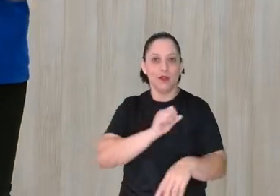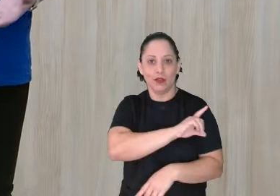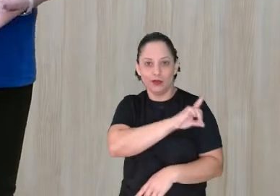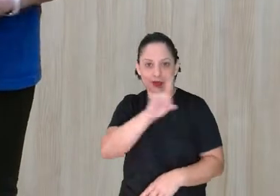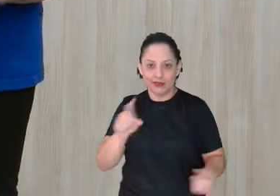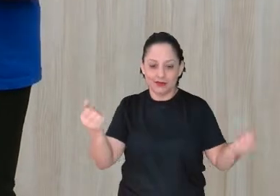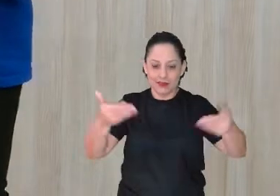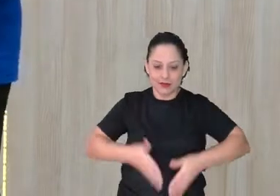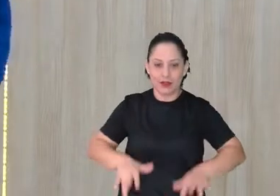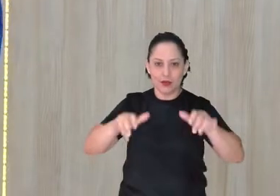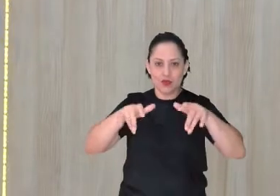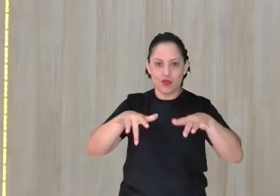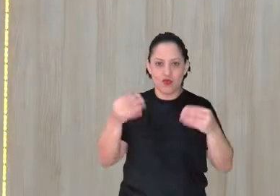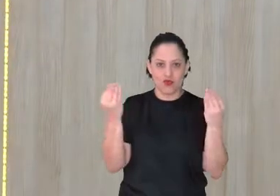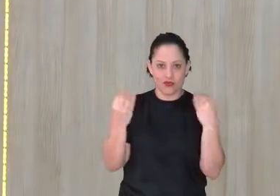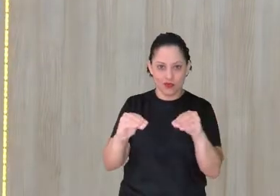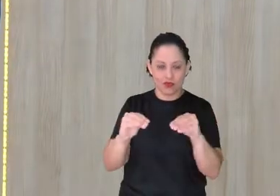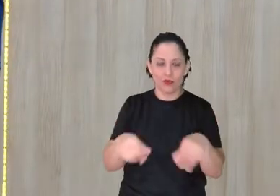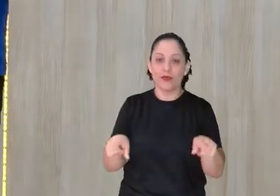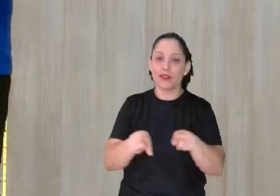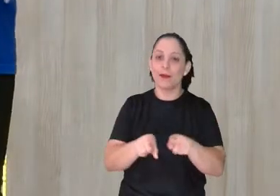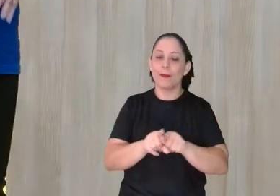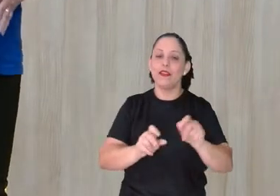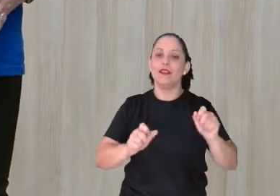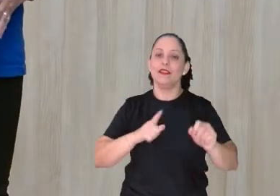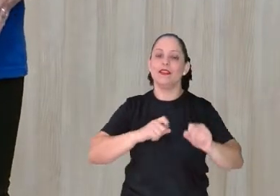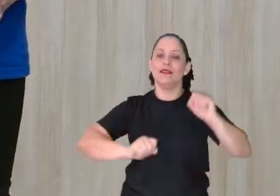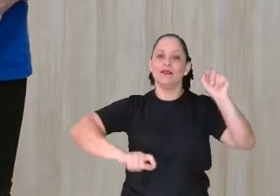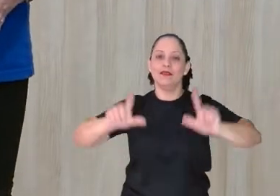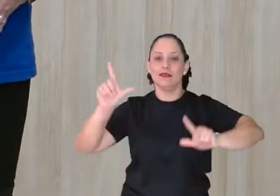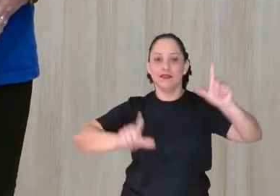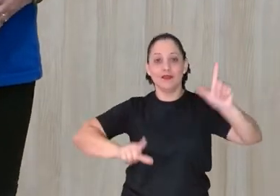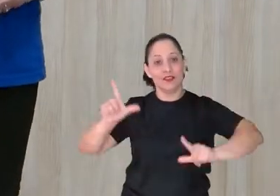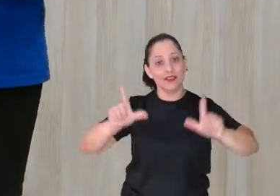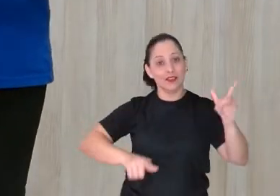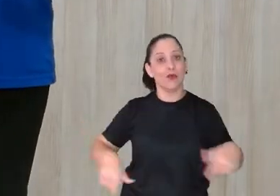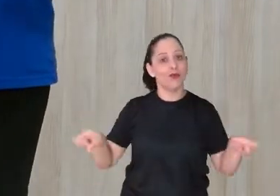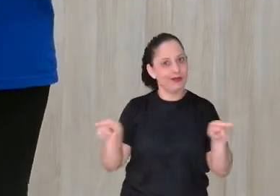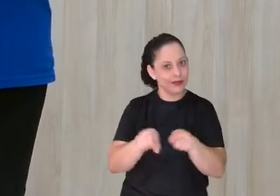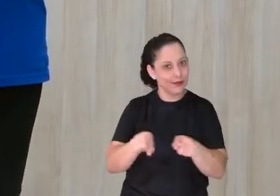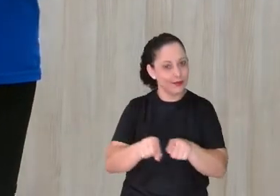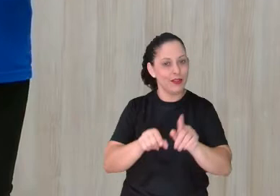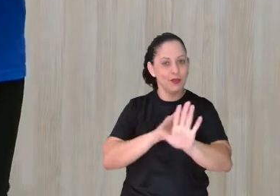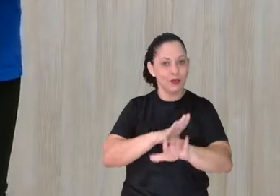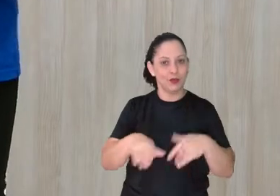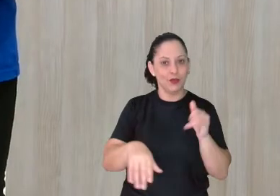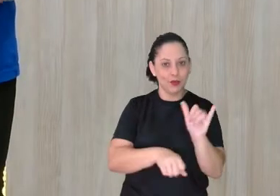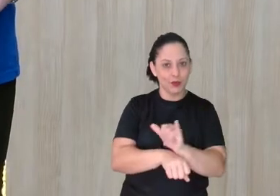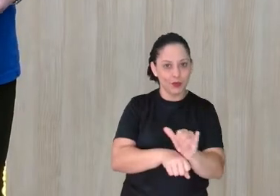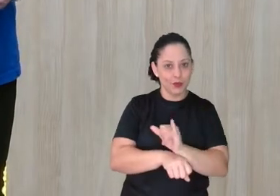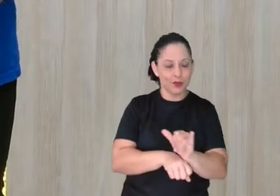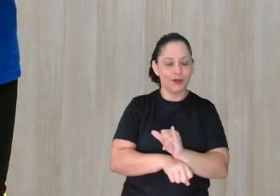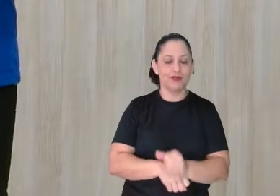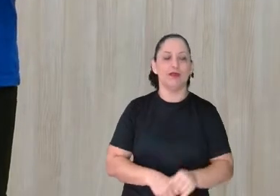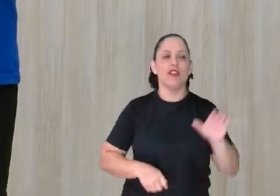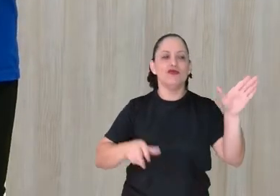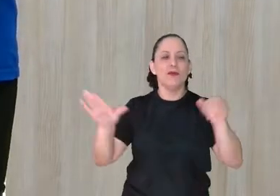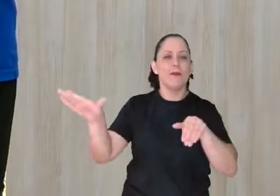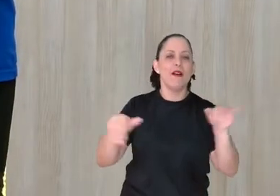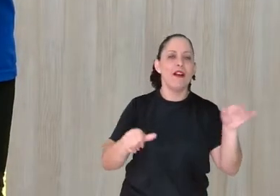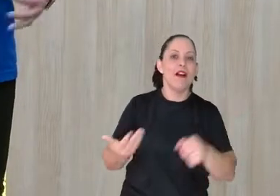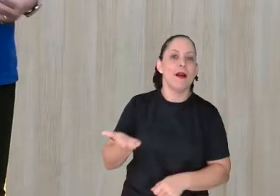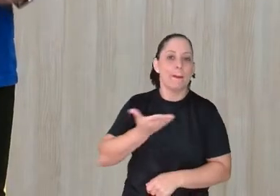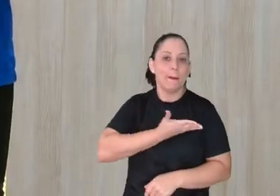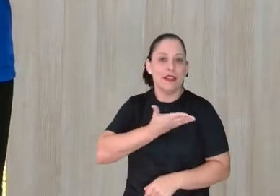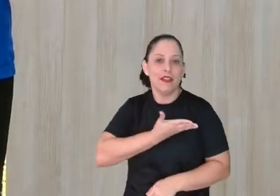aula também é passada na TV e vocês também podem ver depois no YouTube. Ou indica para um amigo, diz, olha, vai ver lá